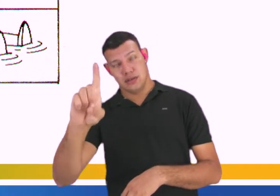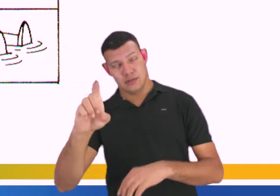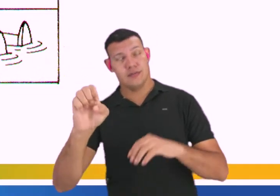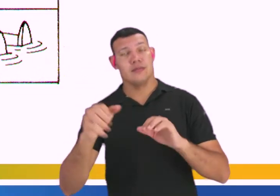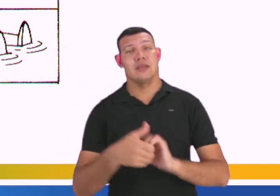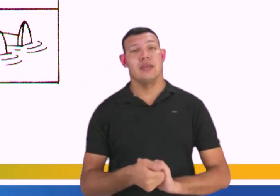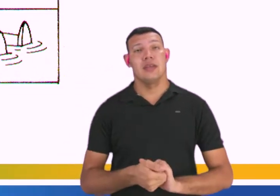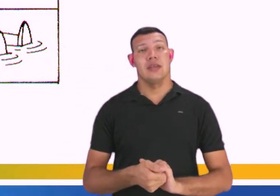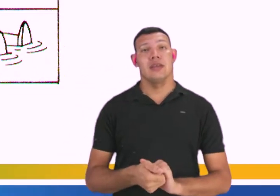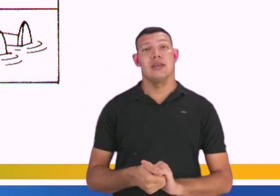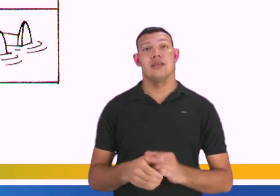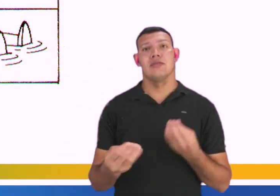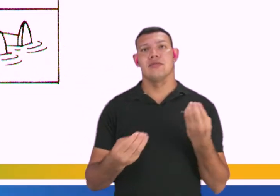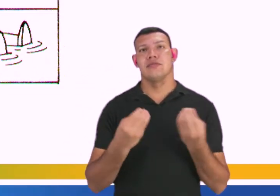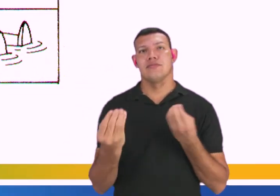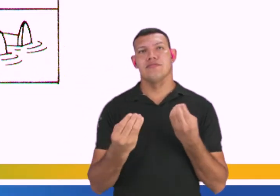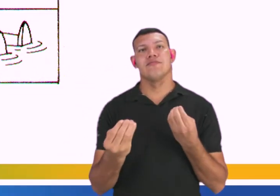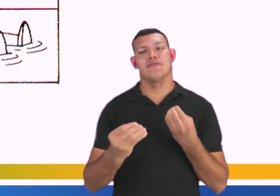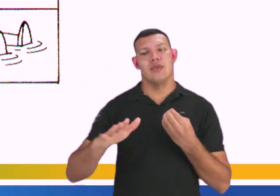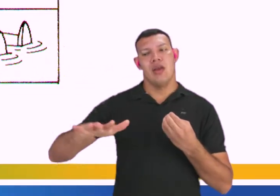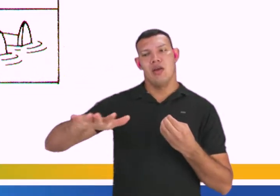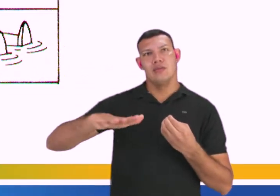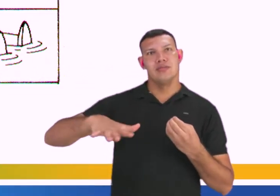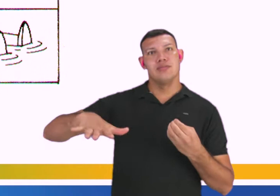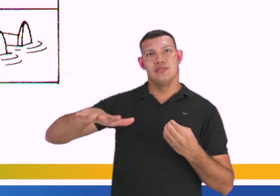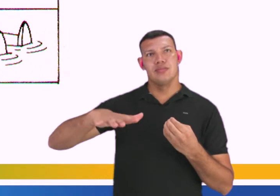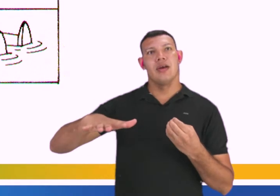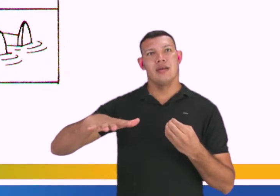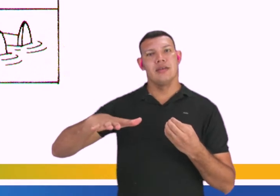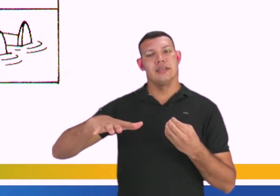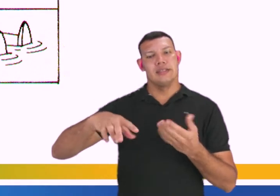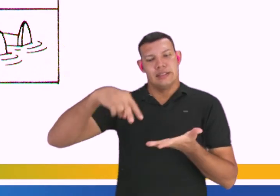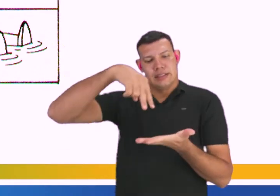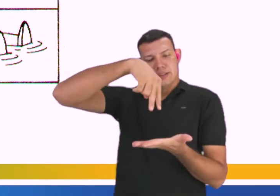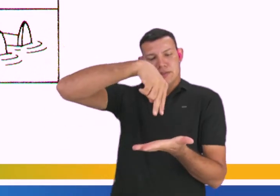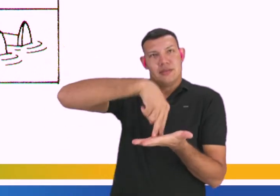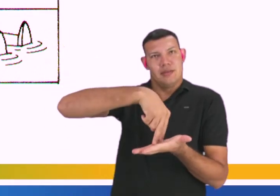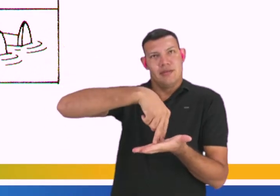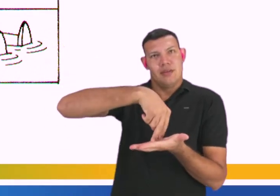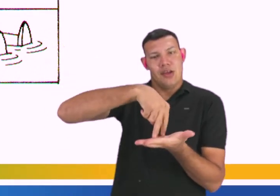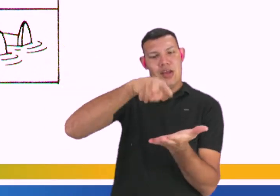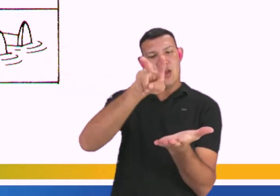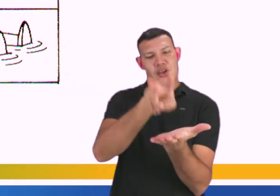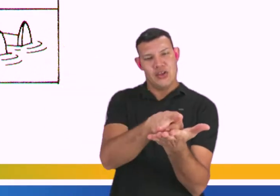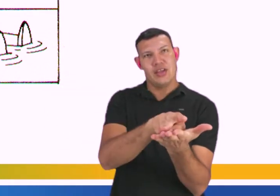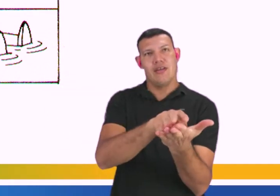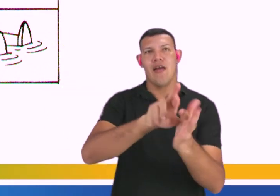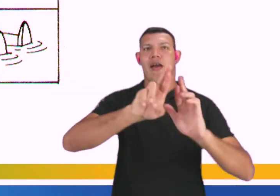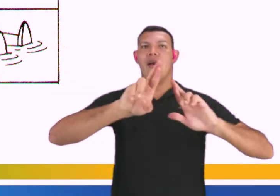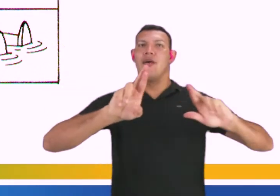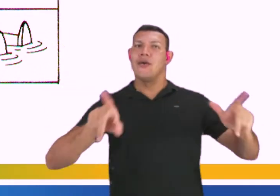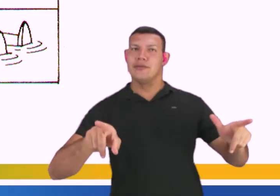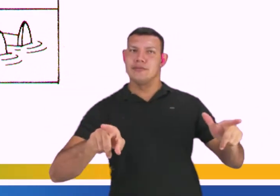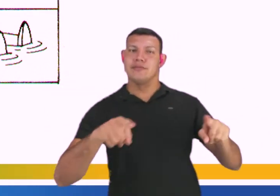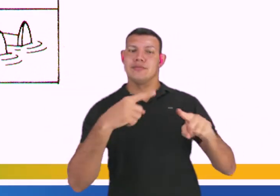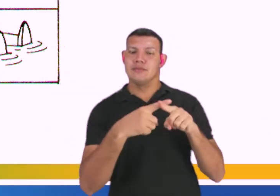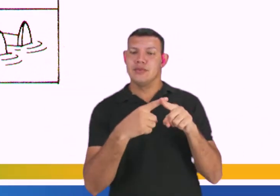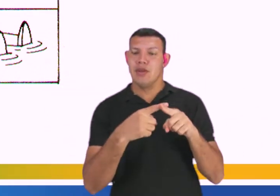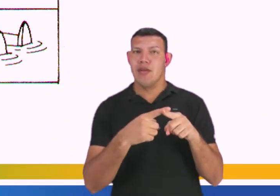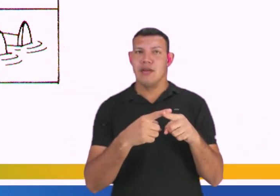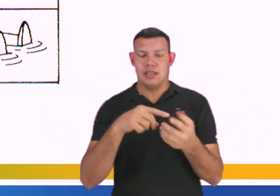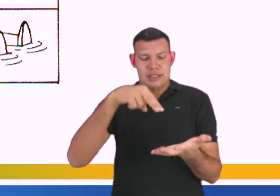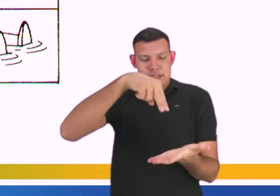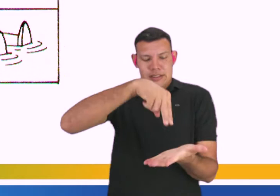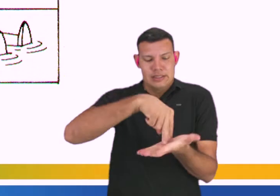que a área muda, uma está em pé, ou seja, a área da superfície na qual ela está pisando é menor, e o outro